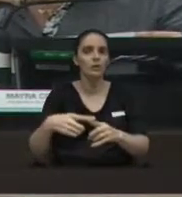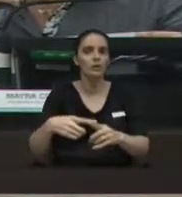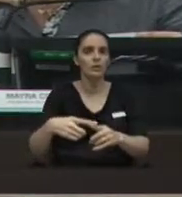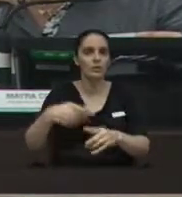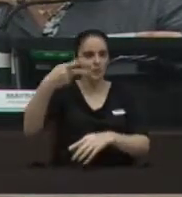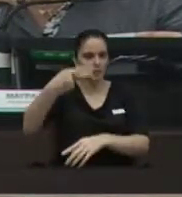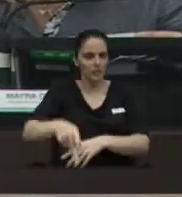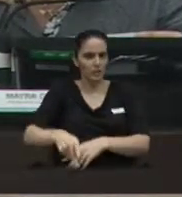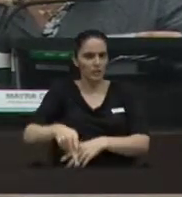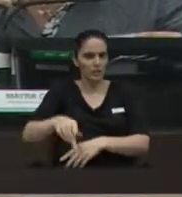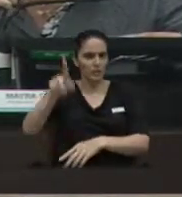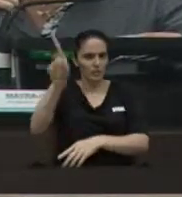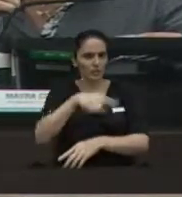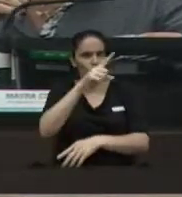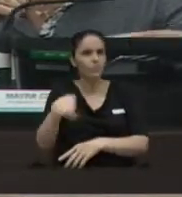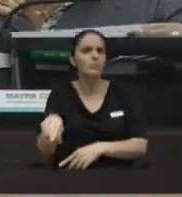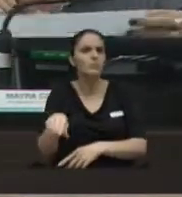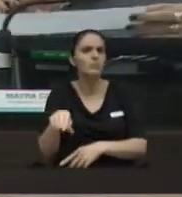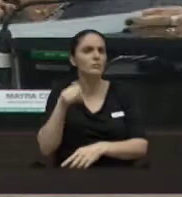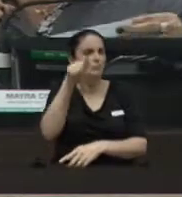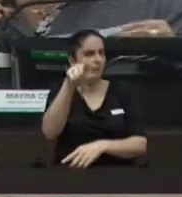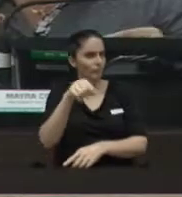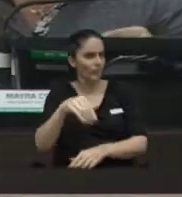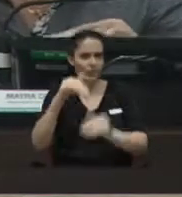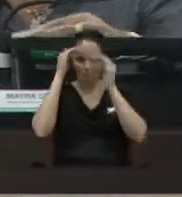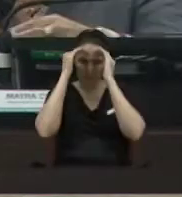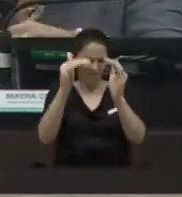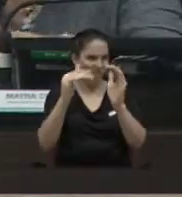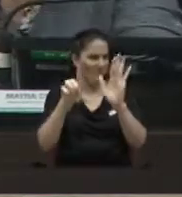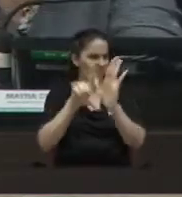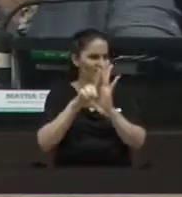vocês não respeitam a lei para deficientes?